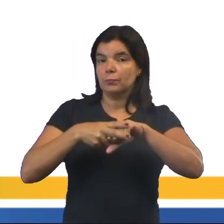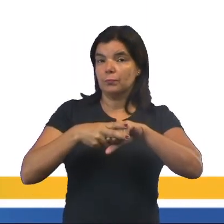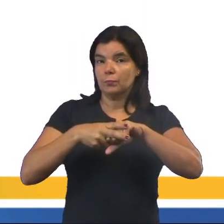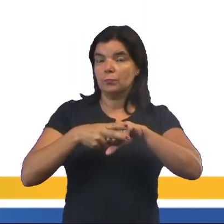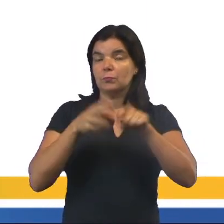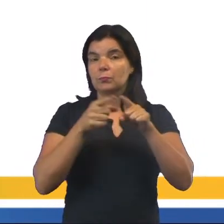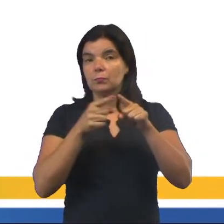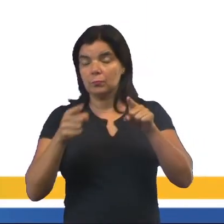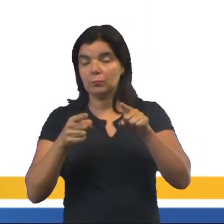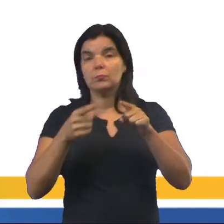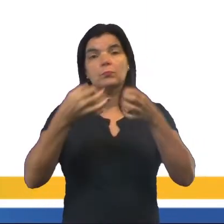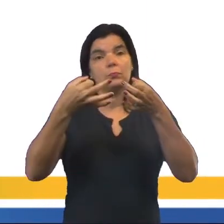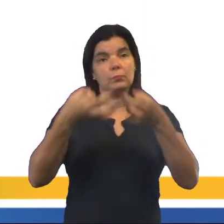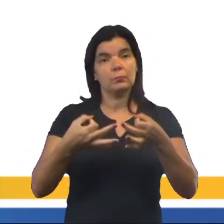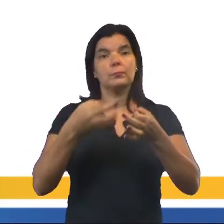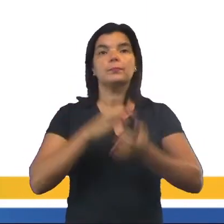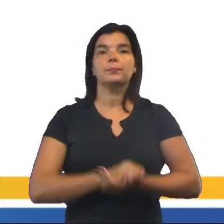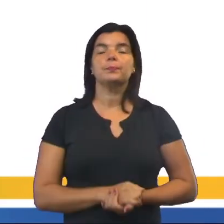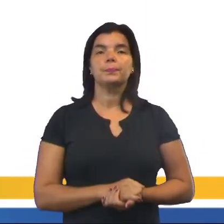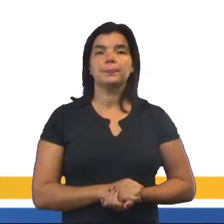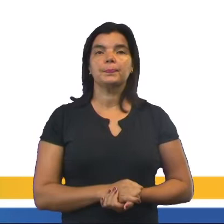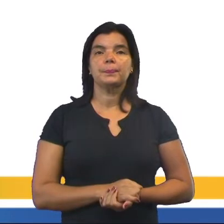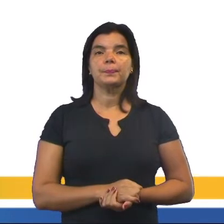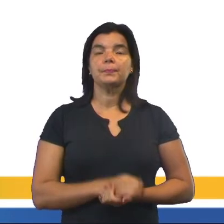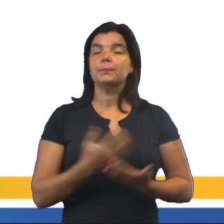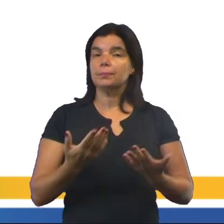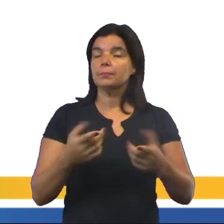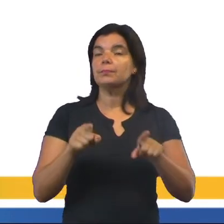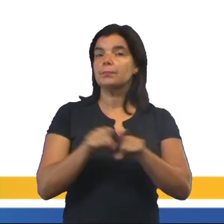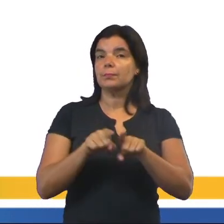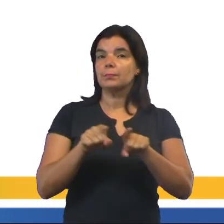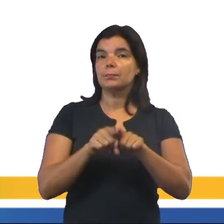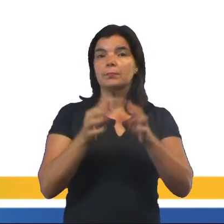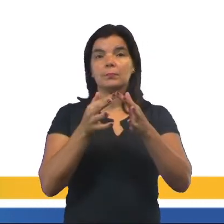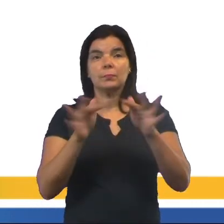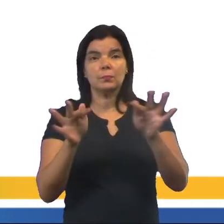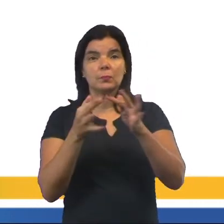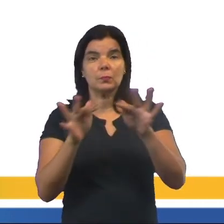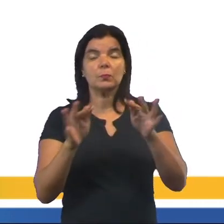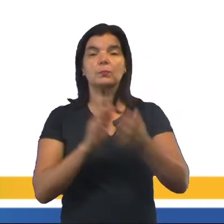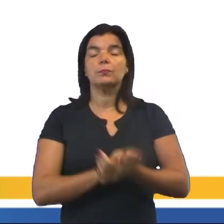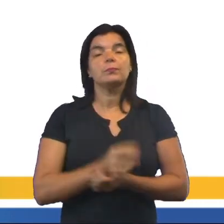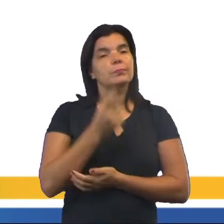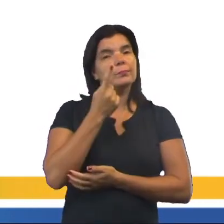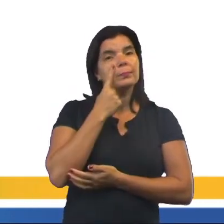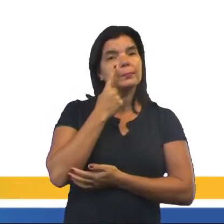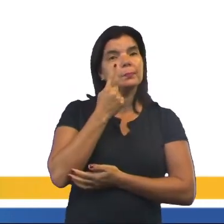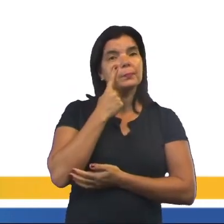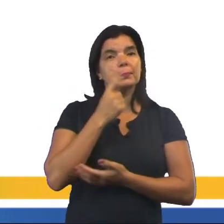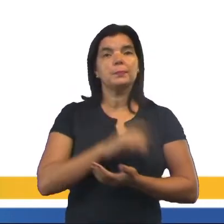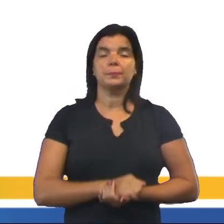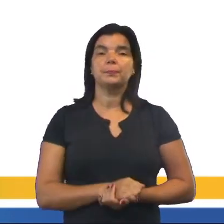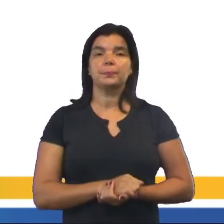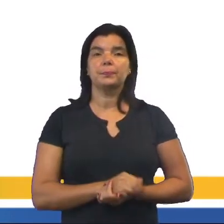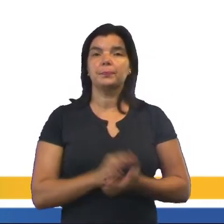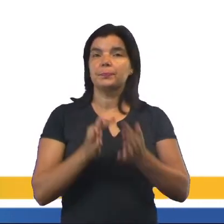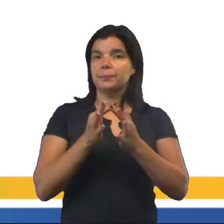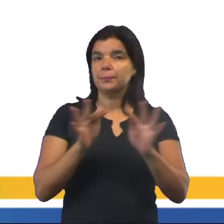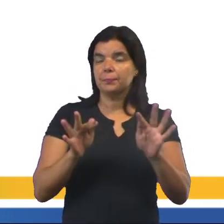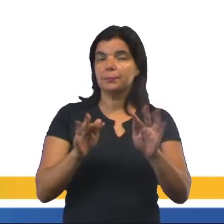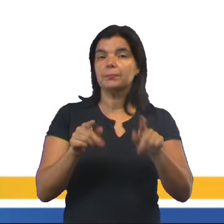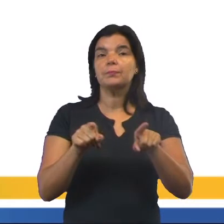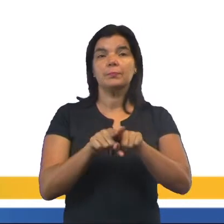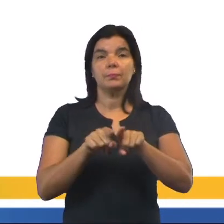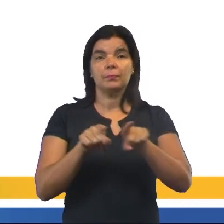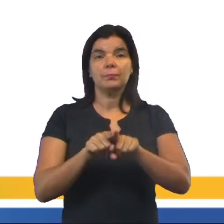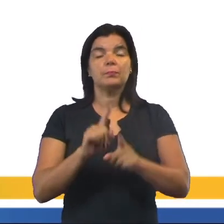aí do meu período tem que estar adequado, tá? E aí nós temos algumas frases para observar. Então, observe as frases que